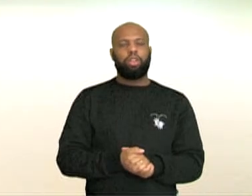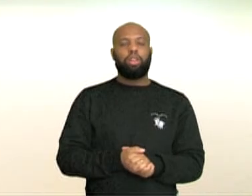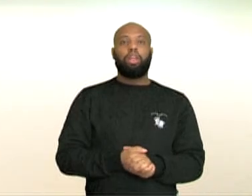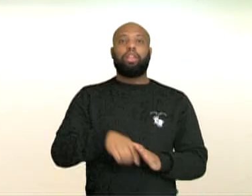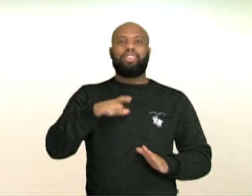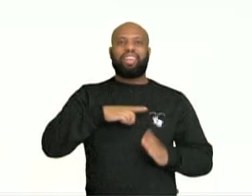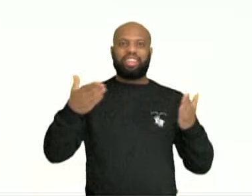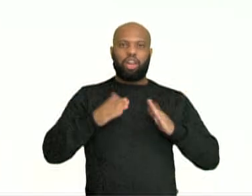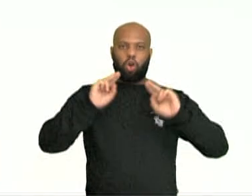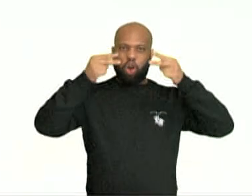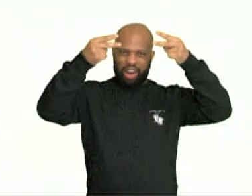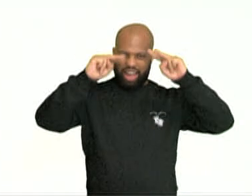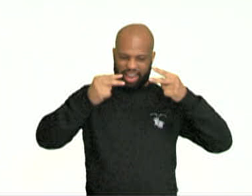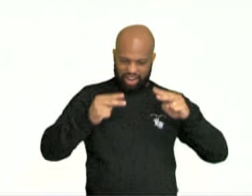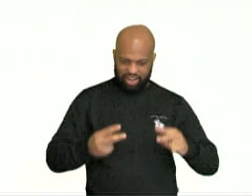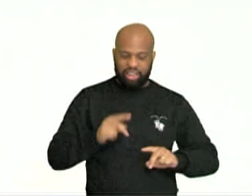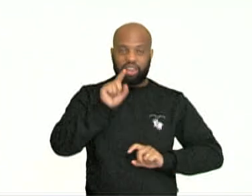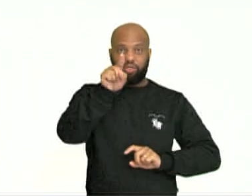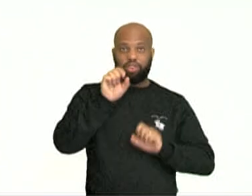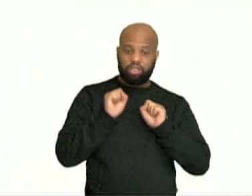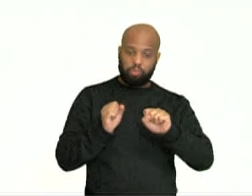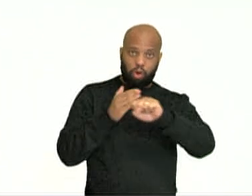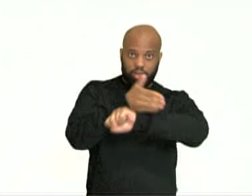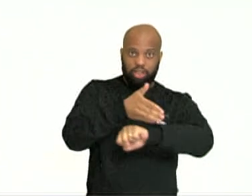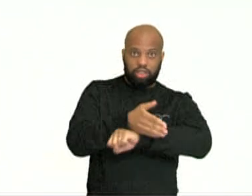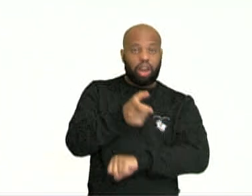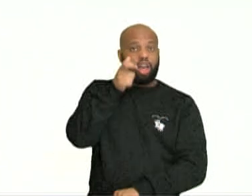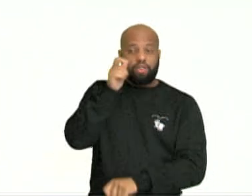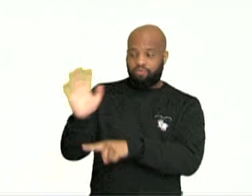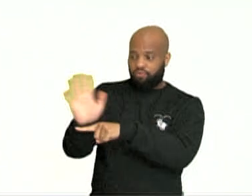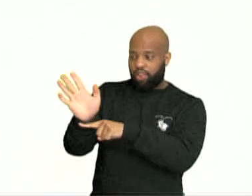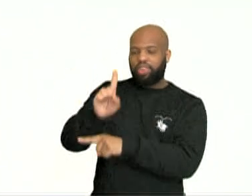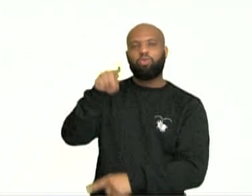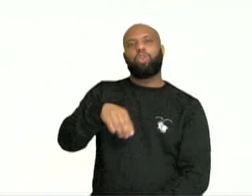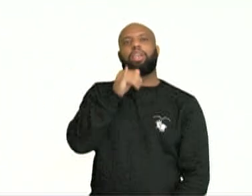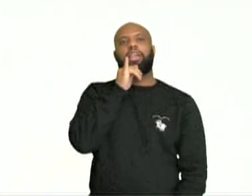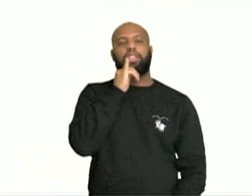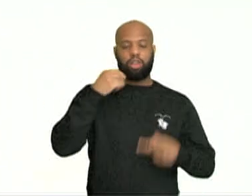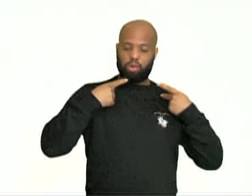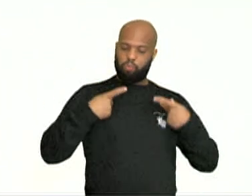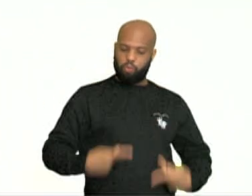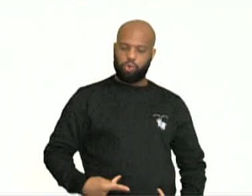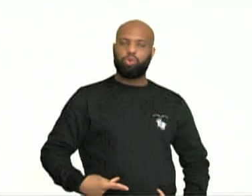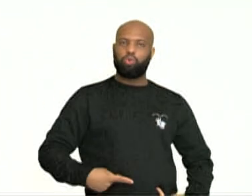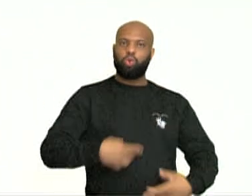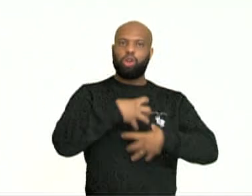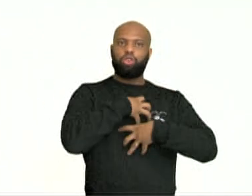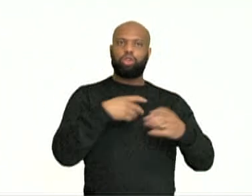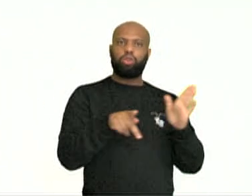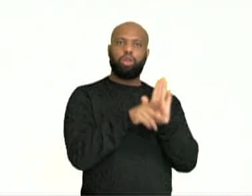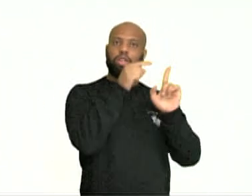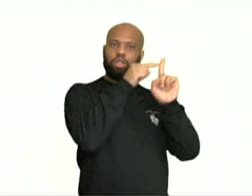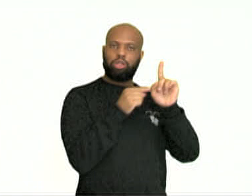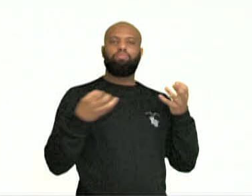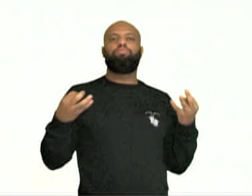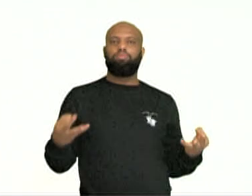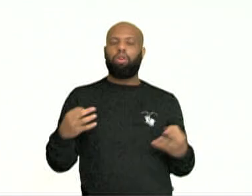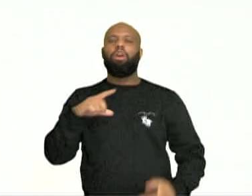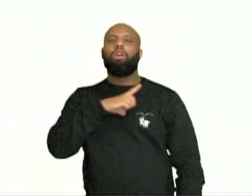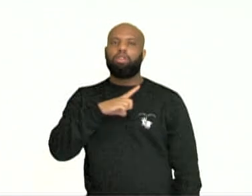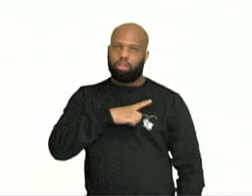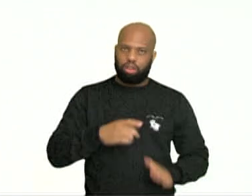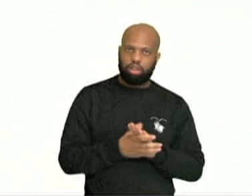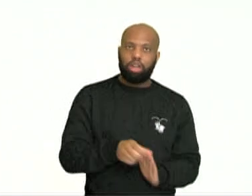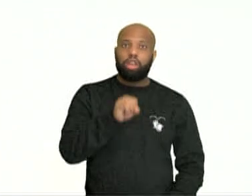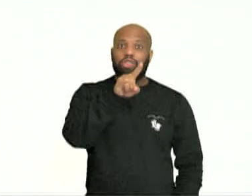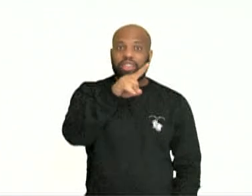Eu deixo aqui para vocês alguns vídeos, alguns exemplos de posturas e modalidades relacionadas ao yoga,